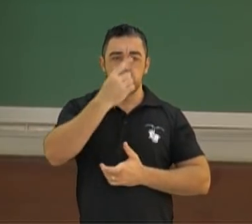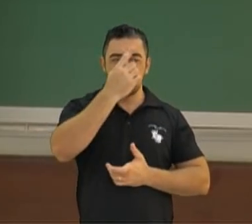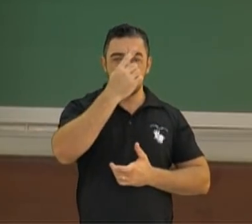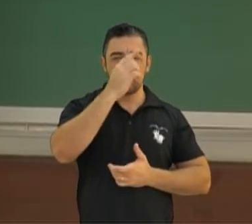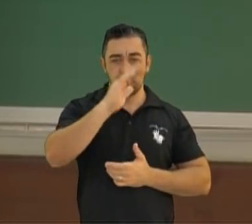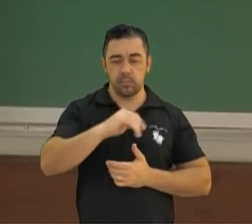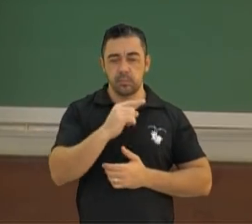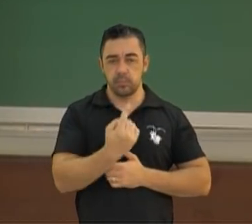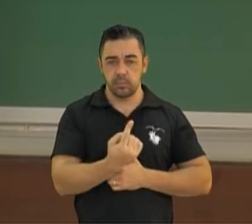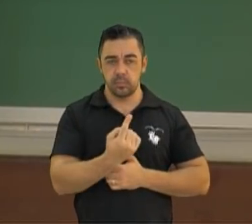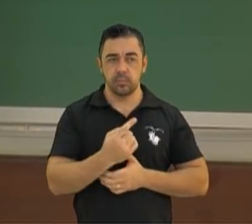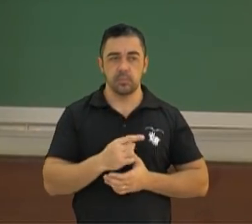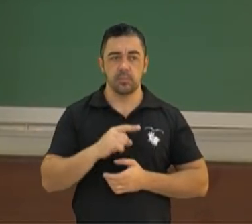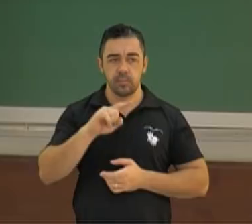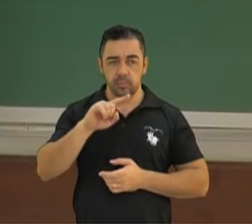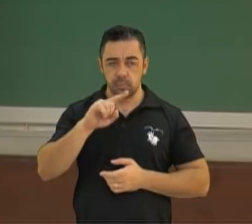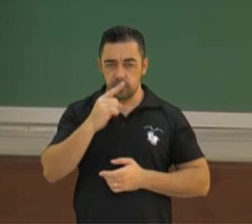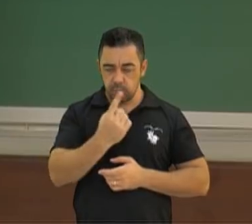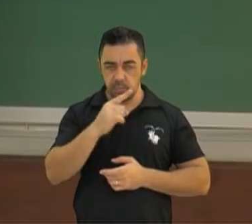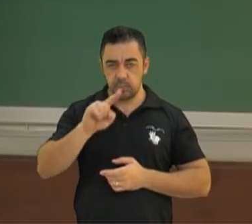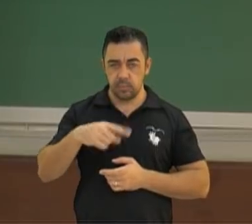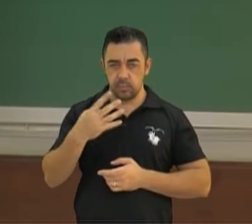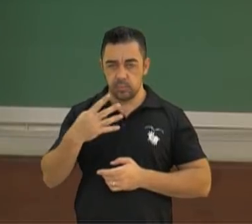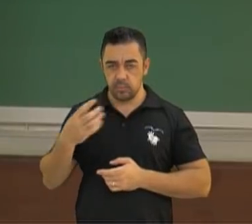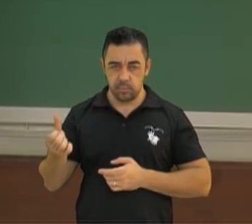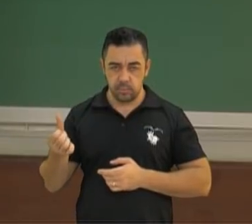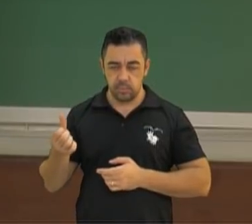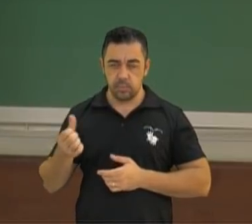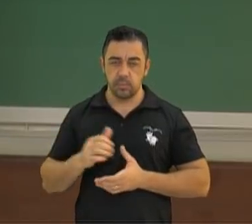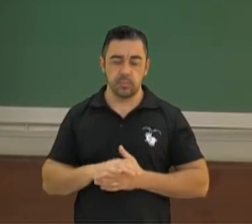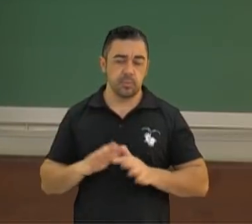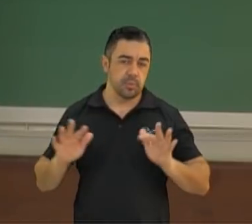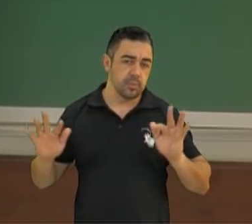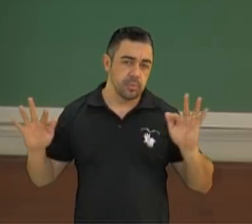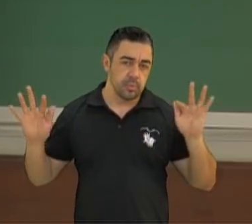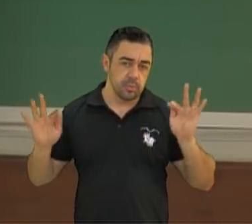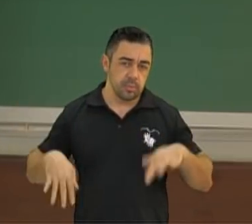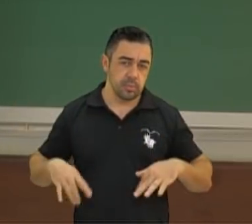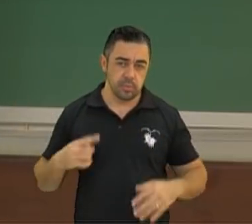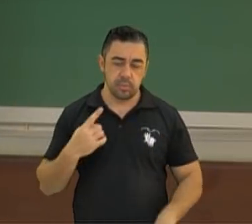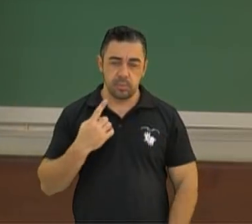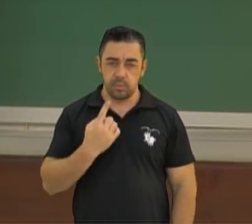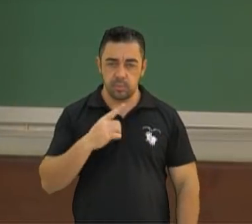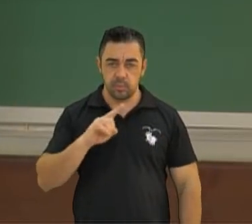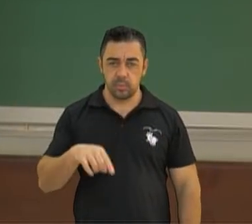1. E abaixo a vírgula também. Então, o resultado final dessa continha,